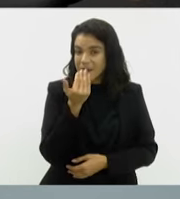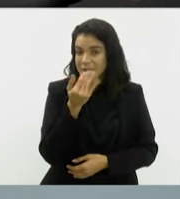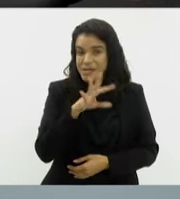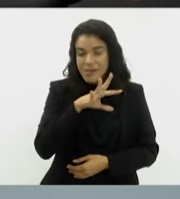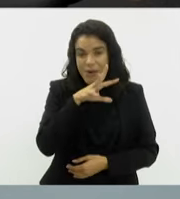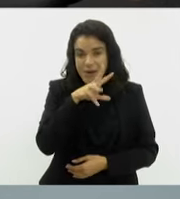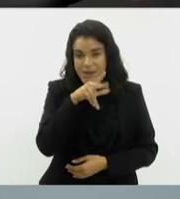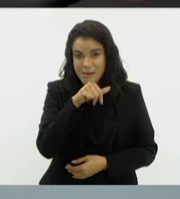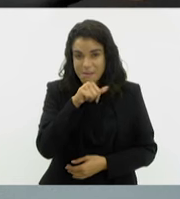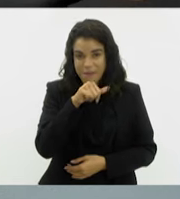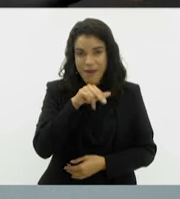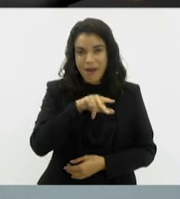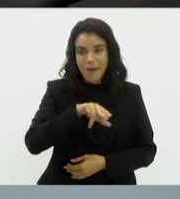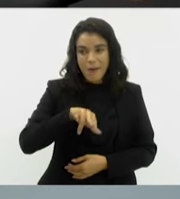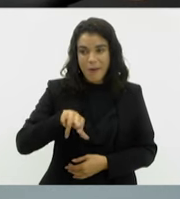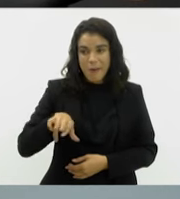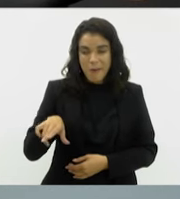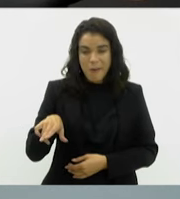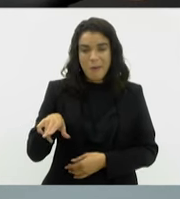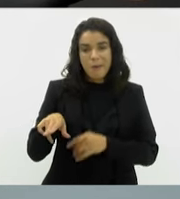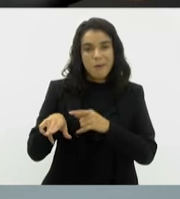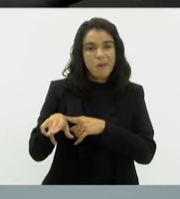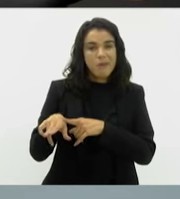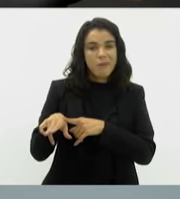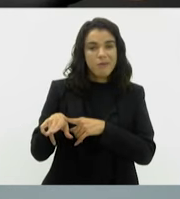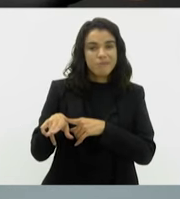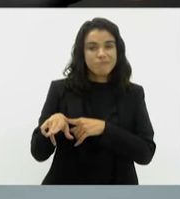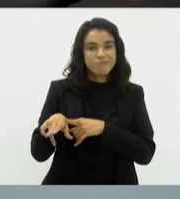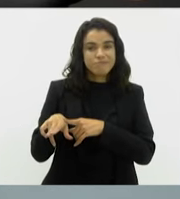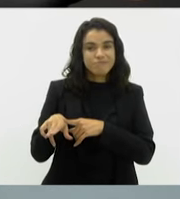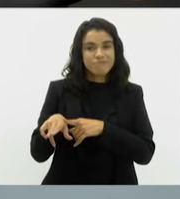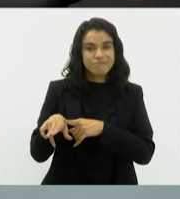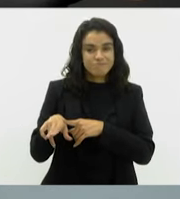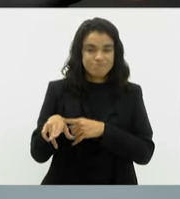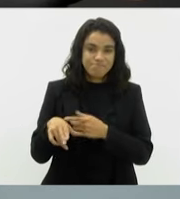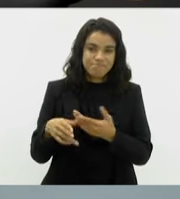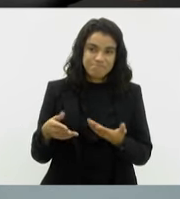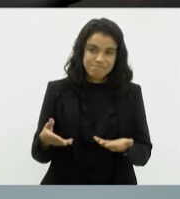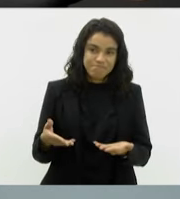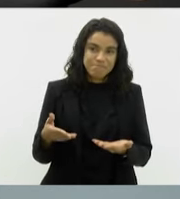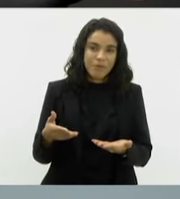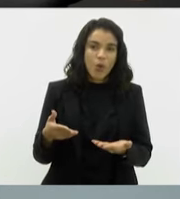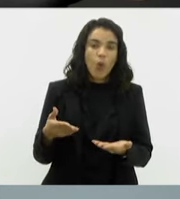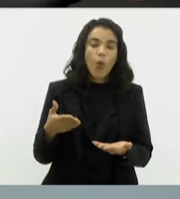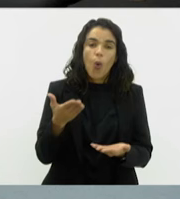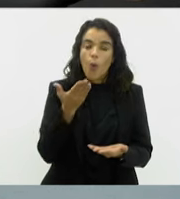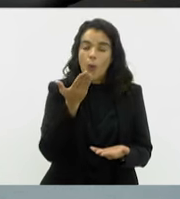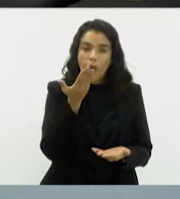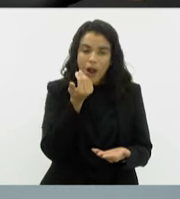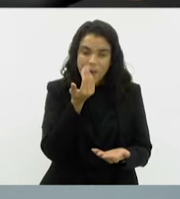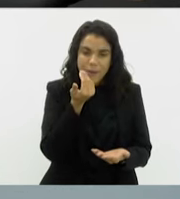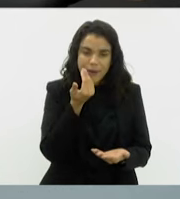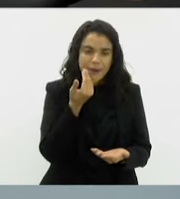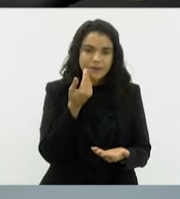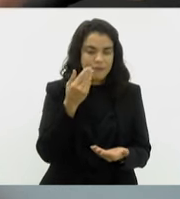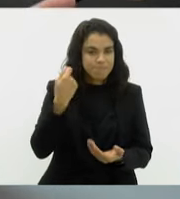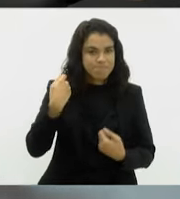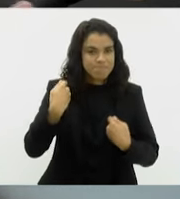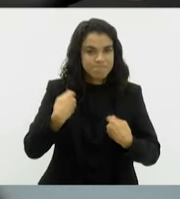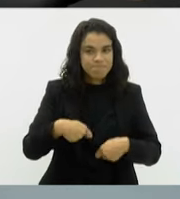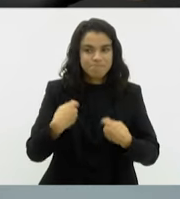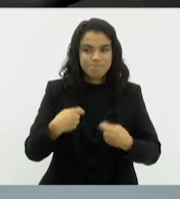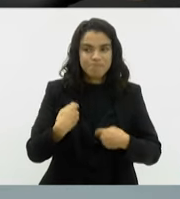pets como um elemento supérfluo, e sim como bem essencial. Por isso que eu